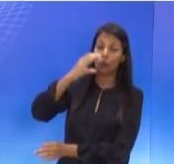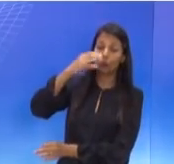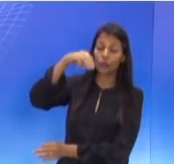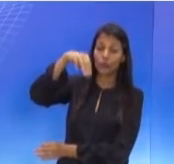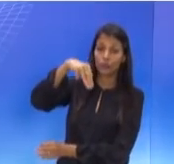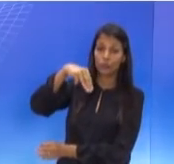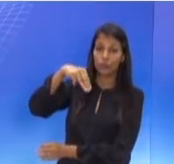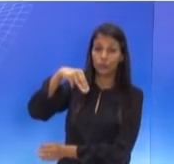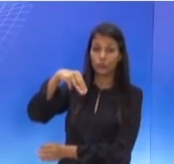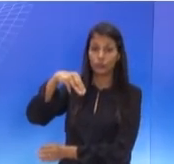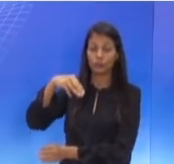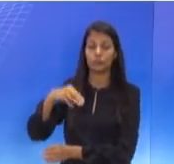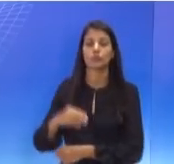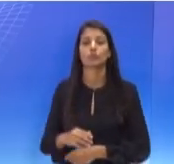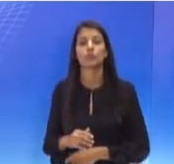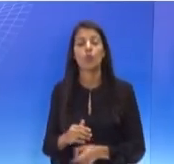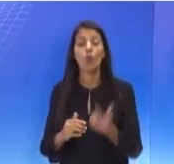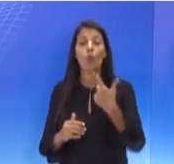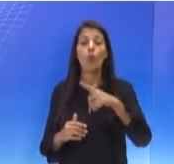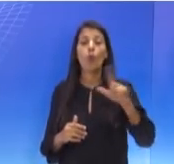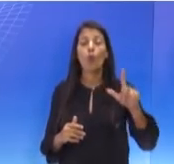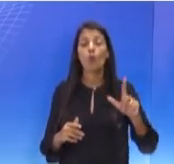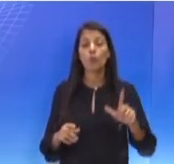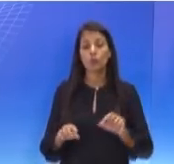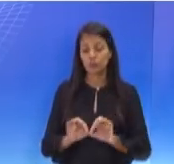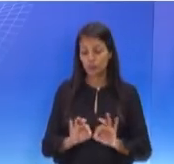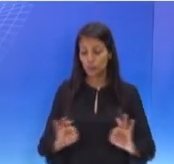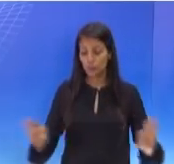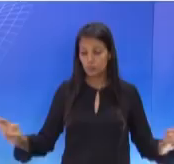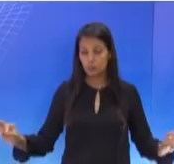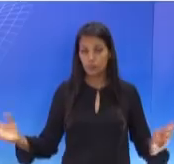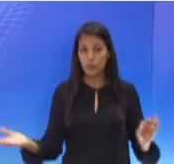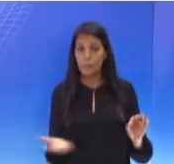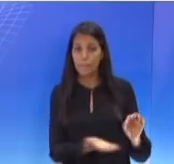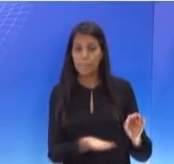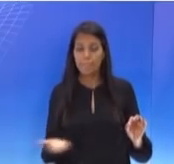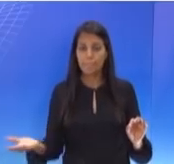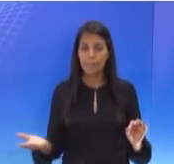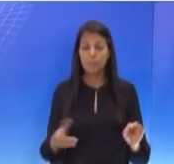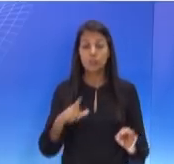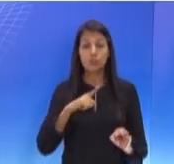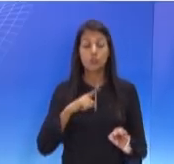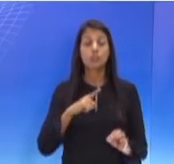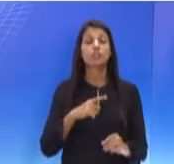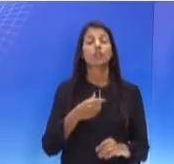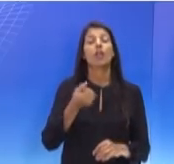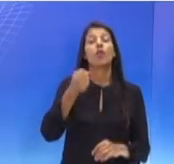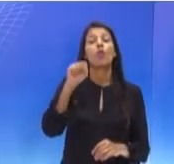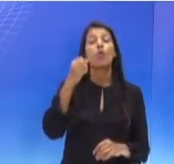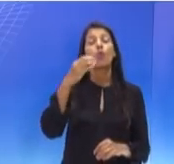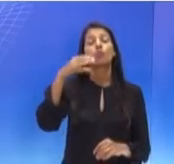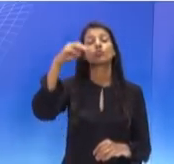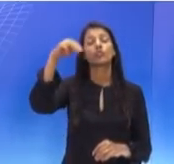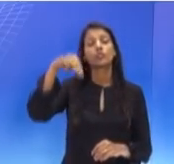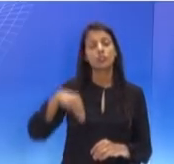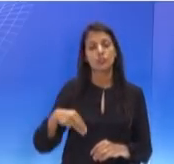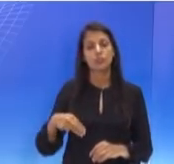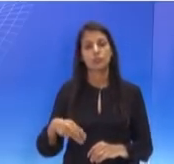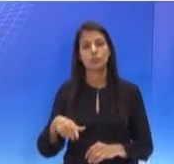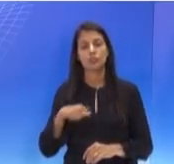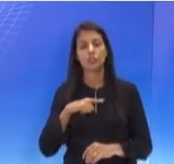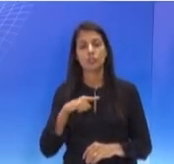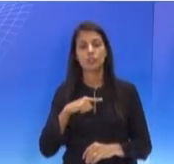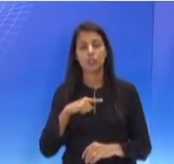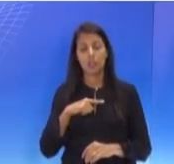o lado BC, né, que é o comprimento, nós temos que ter 38 centímetros, que vai ser 4 centímetros